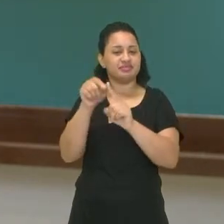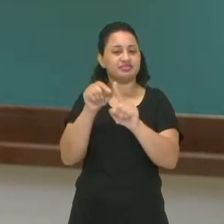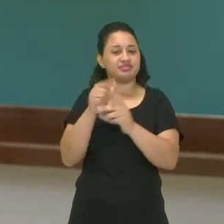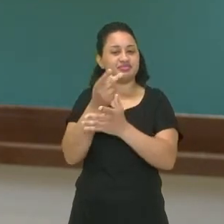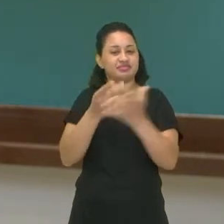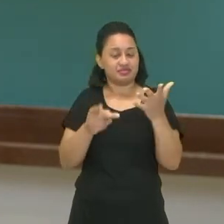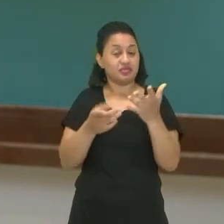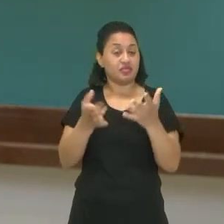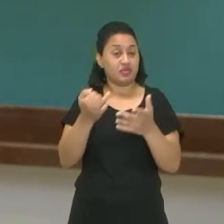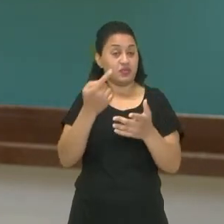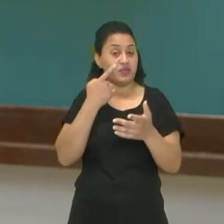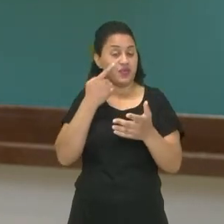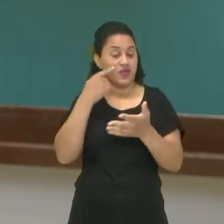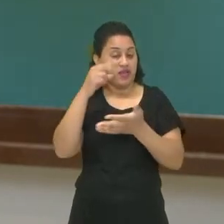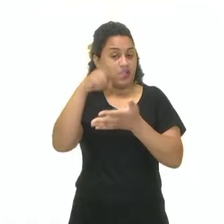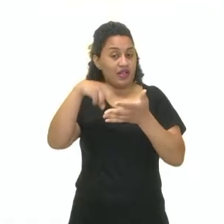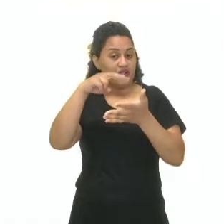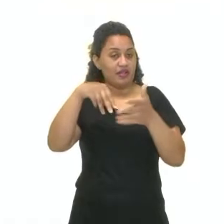que diz esse poema.